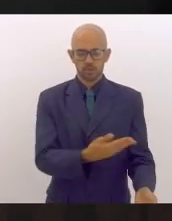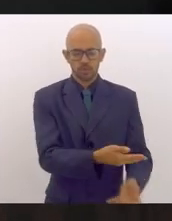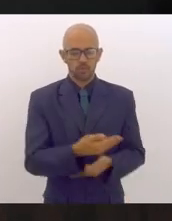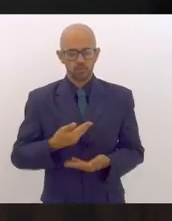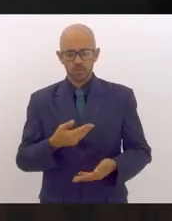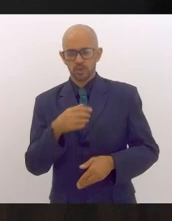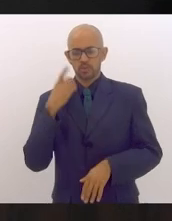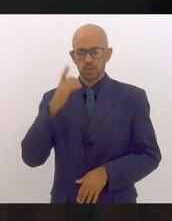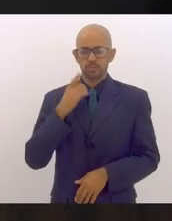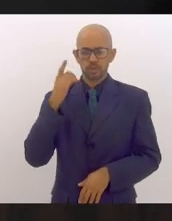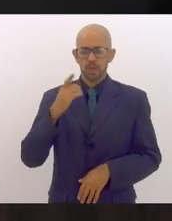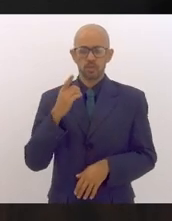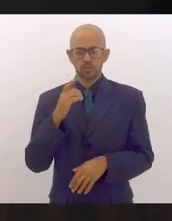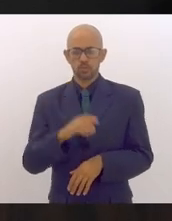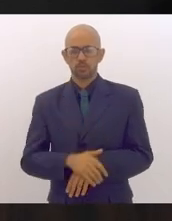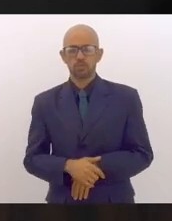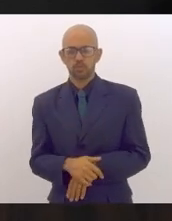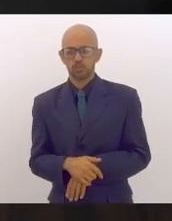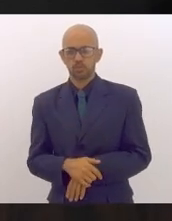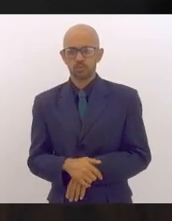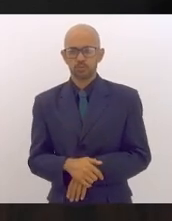o deputado